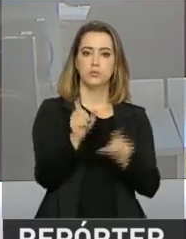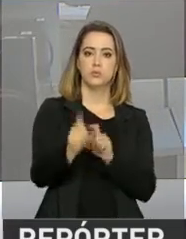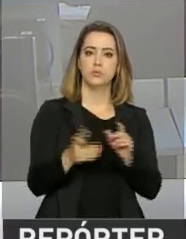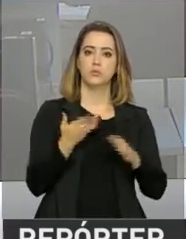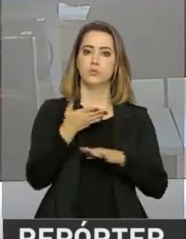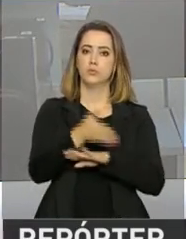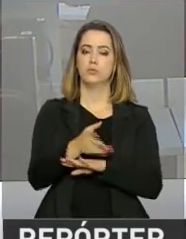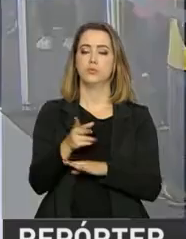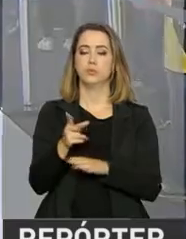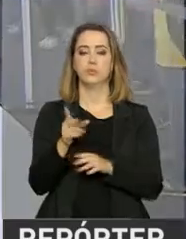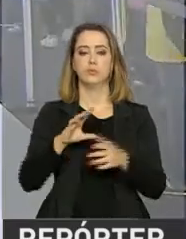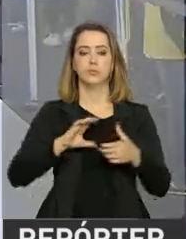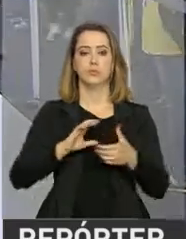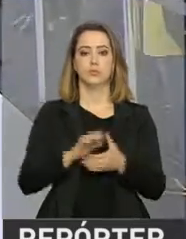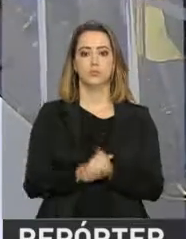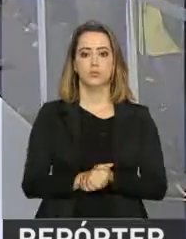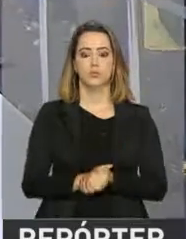do evento.